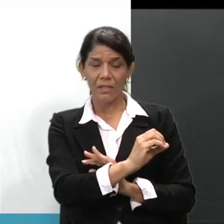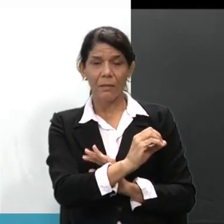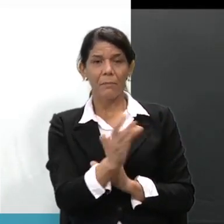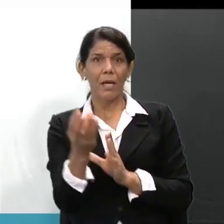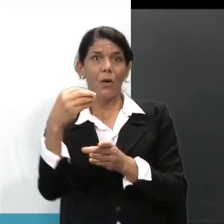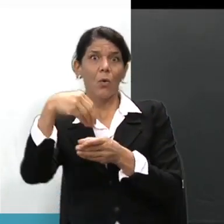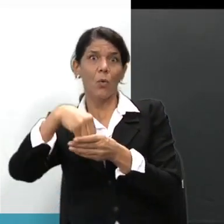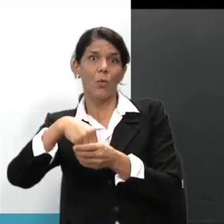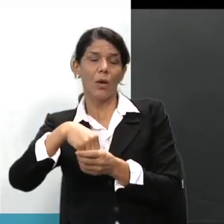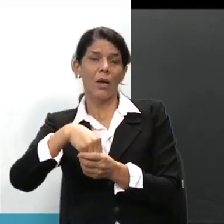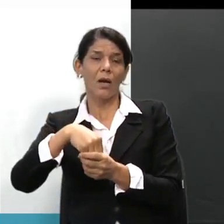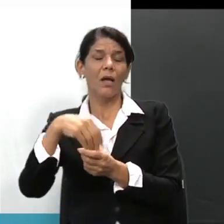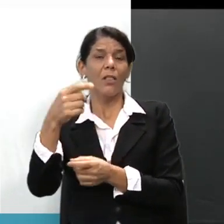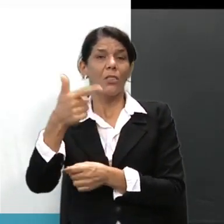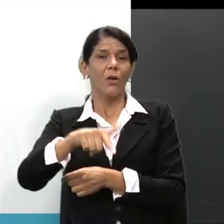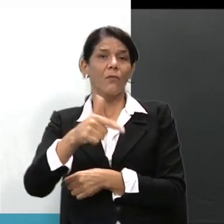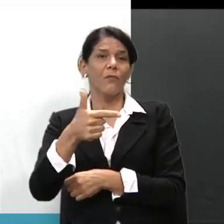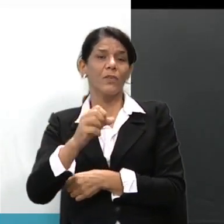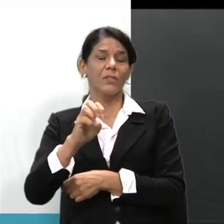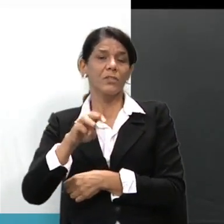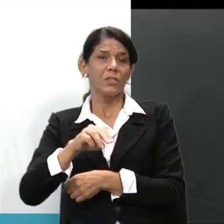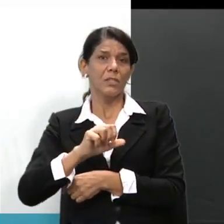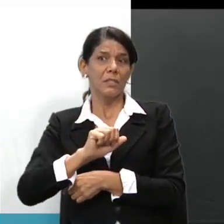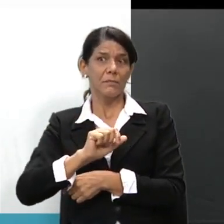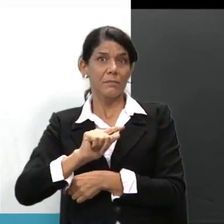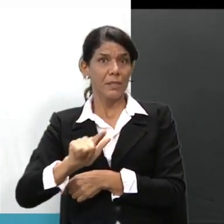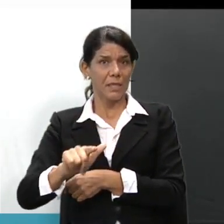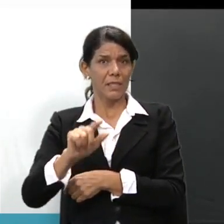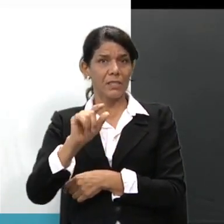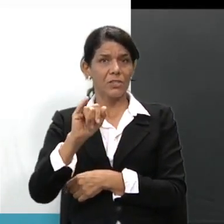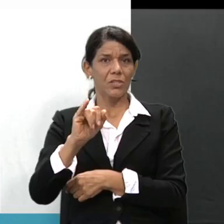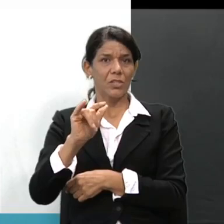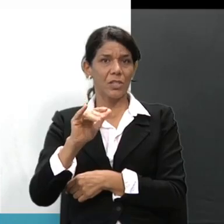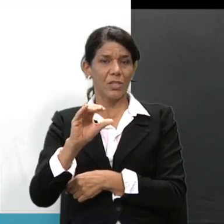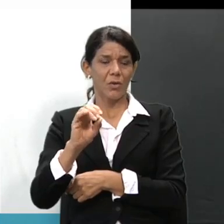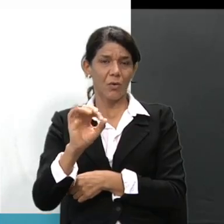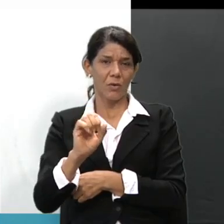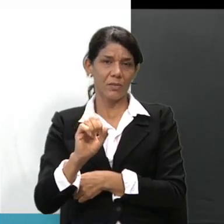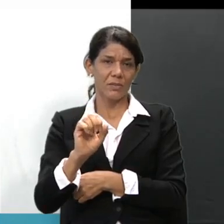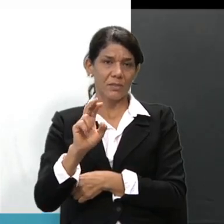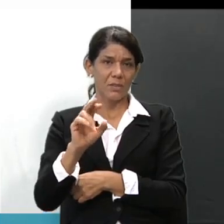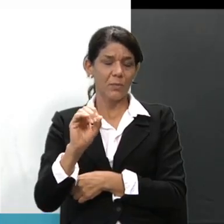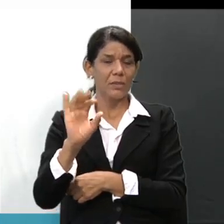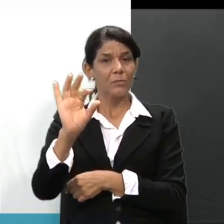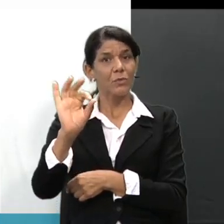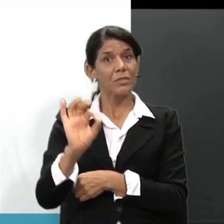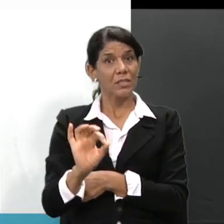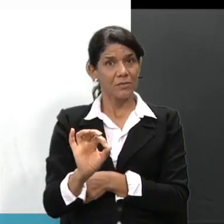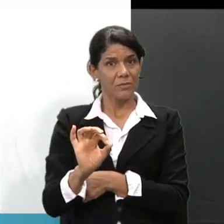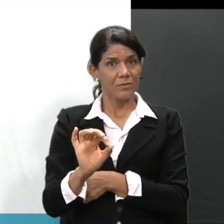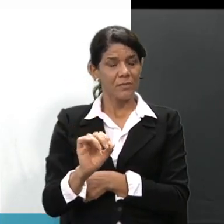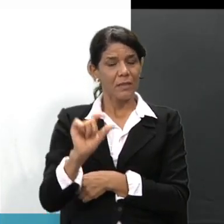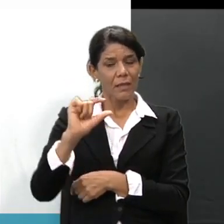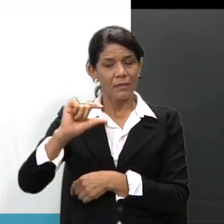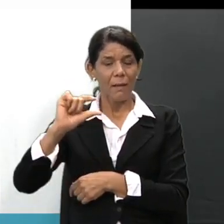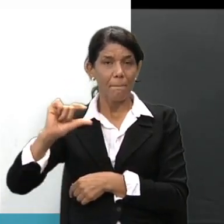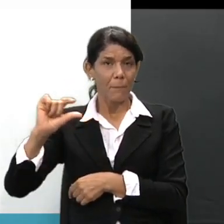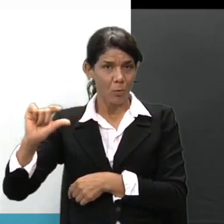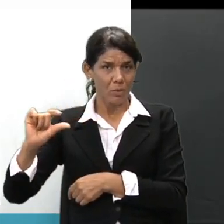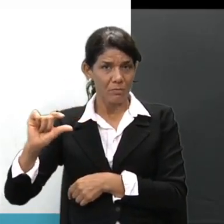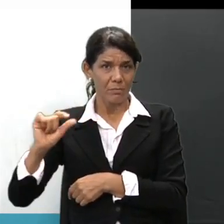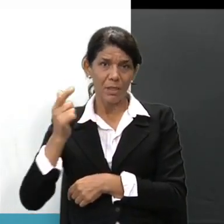inserir os novos 20 ml de glicose a 50% das ampolas